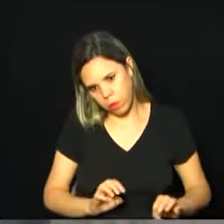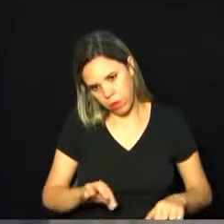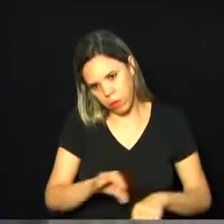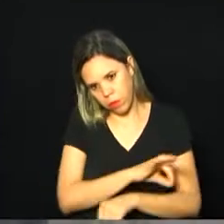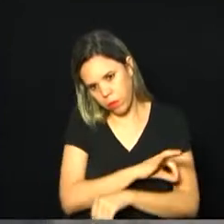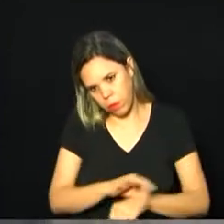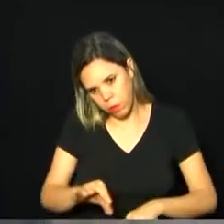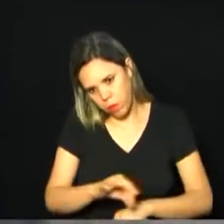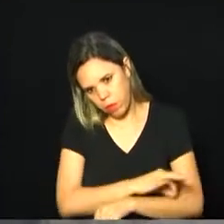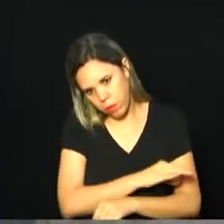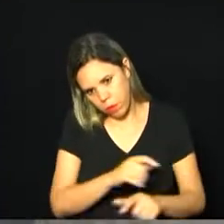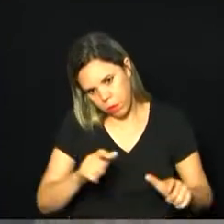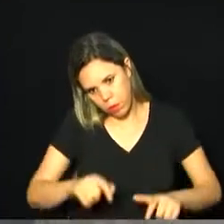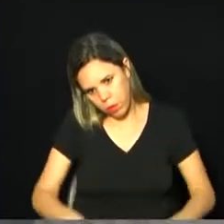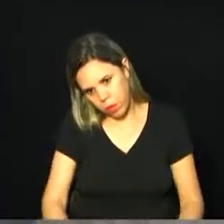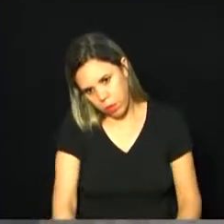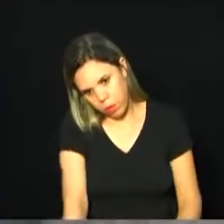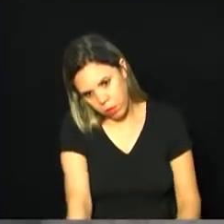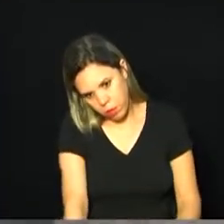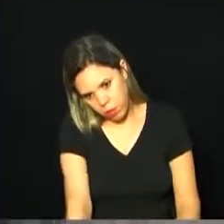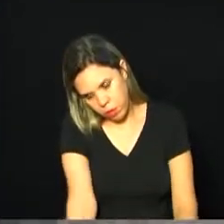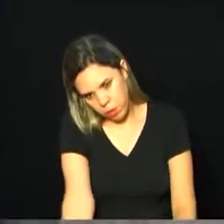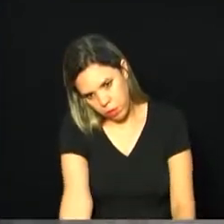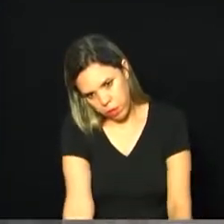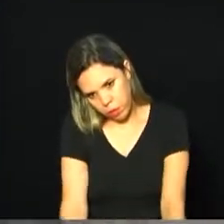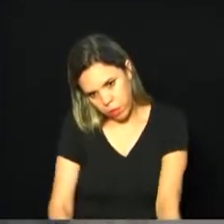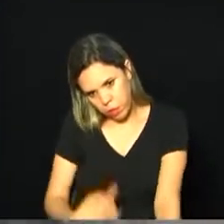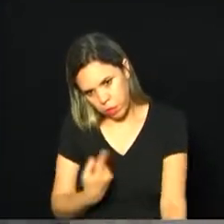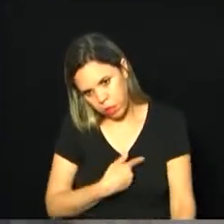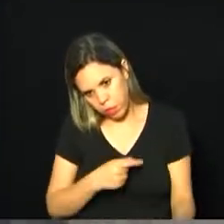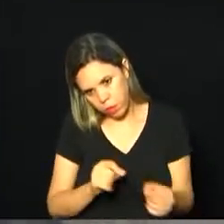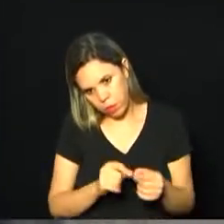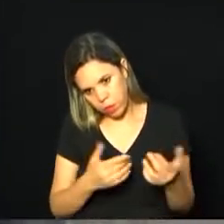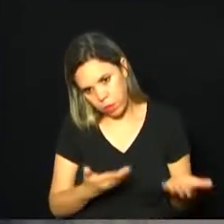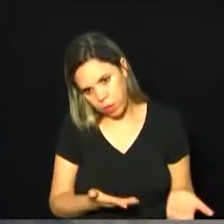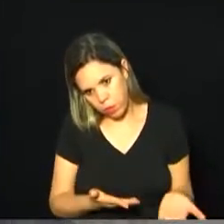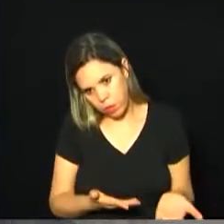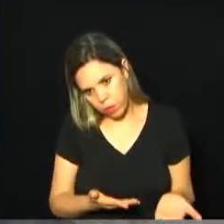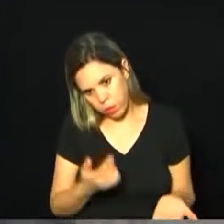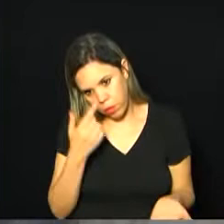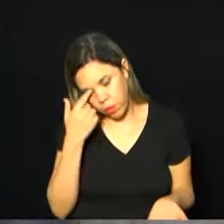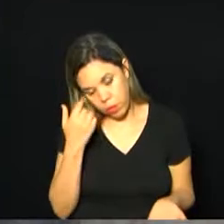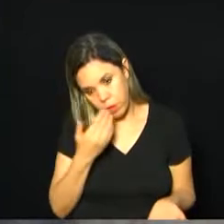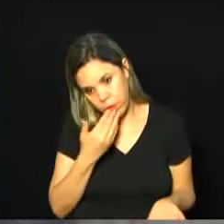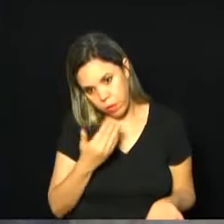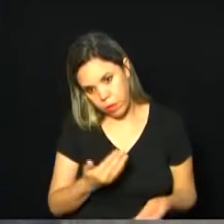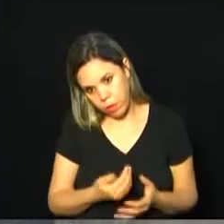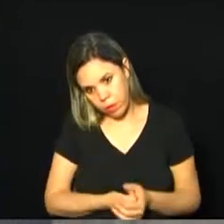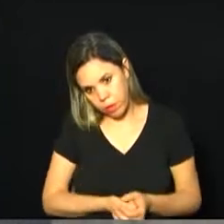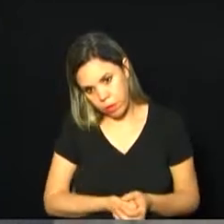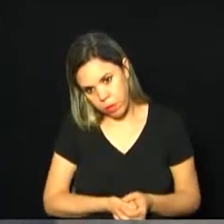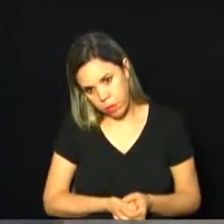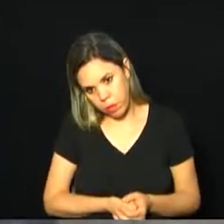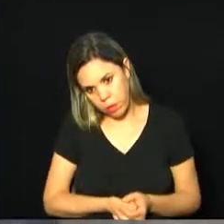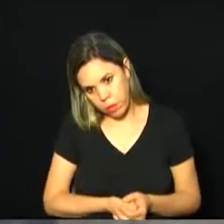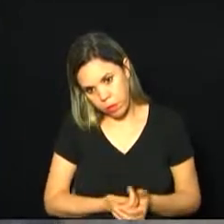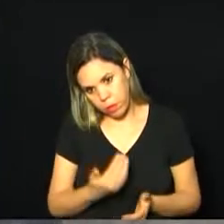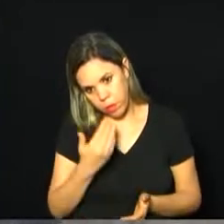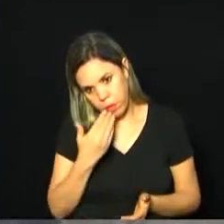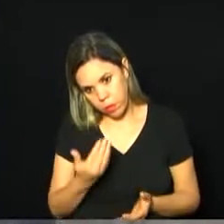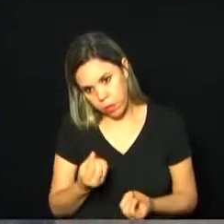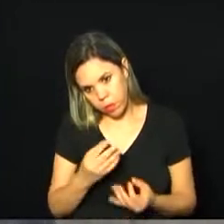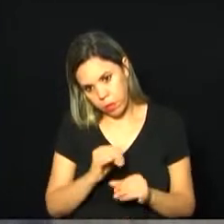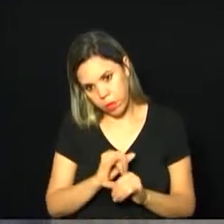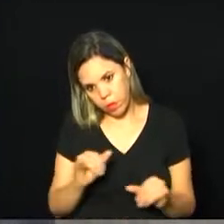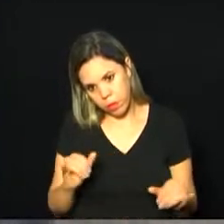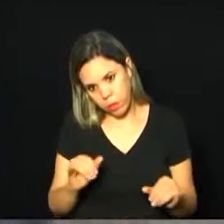arquitetura do local né então nós fazemos esse essa solicitação E pedimos